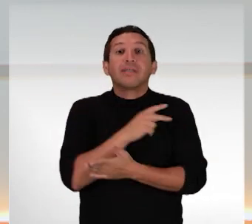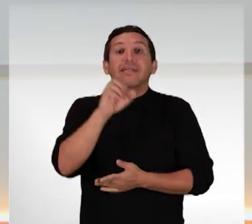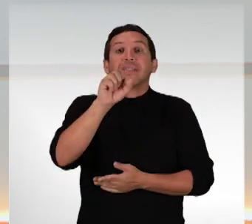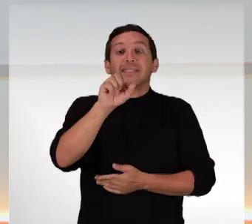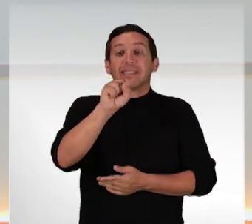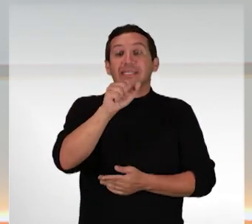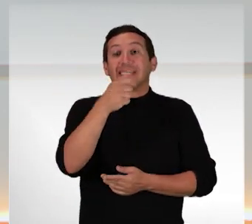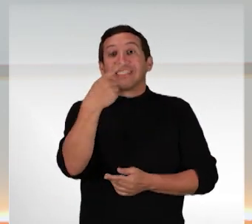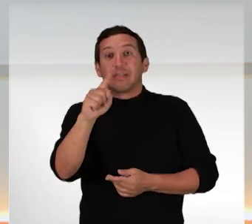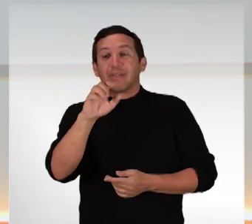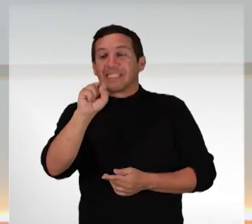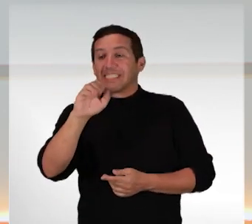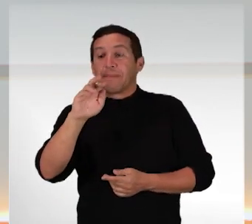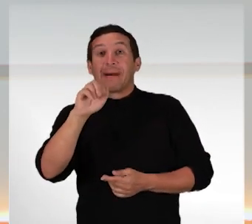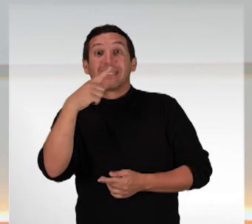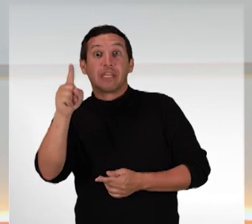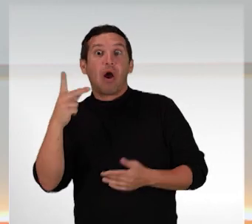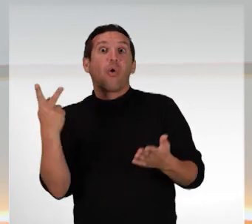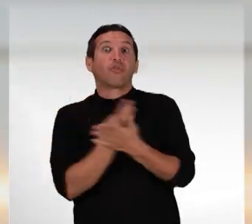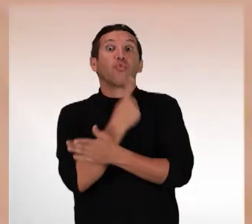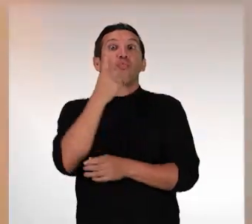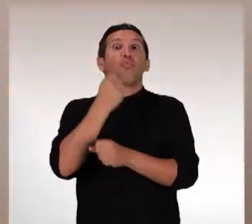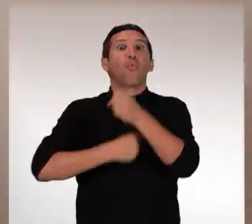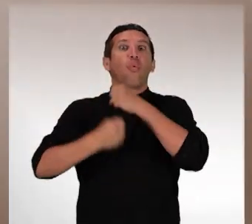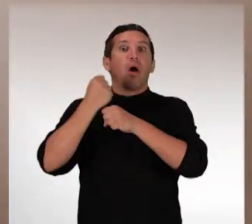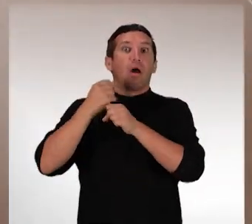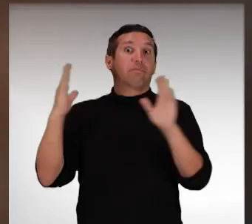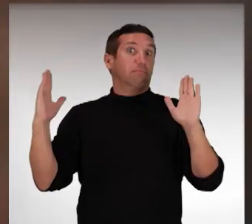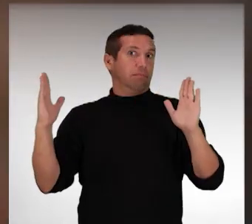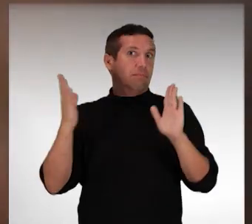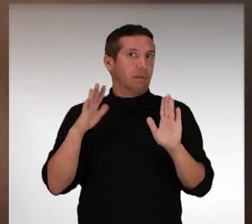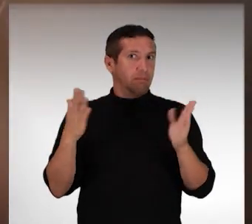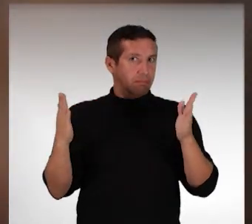São Sebastião há pouco mais de um ano.